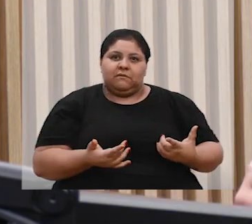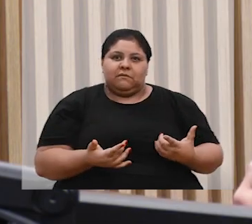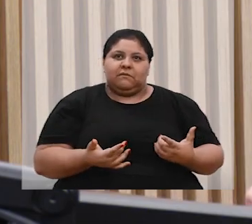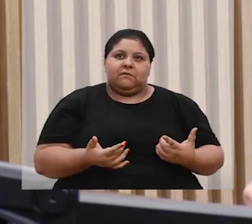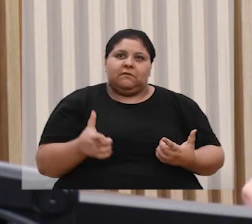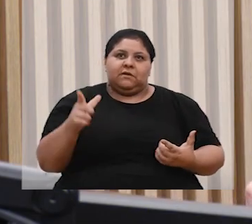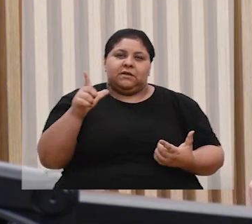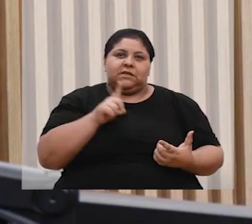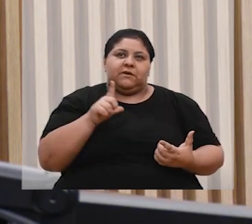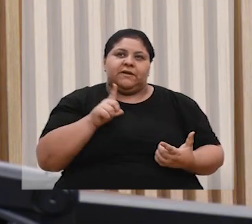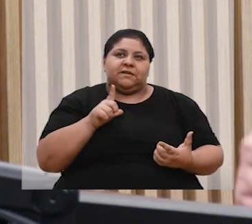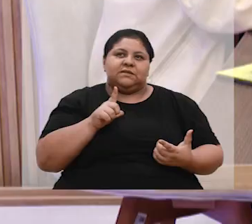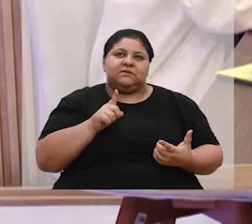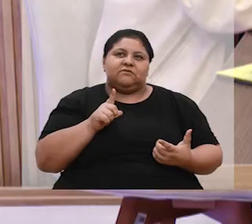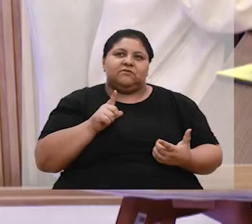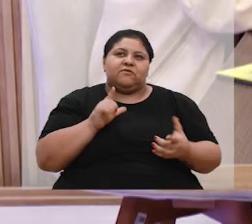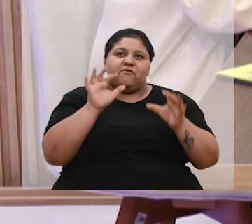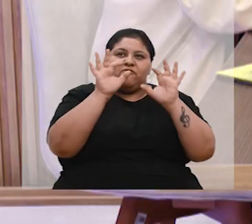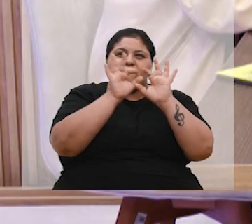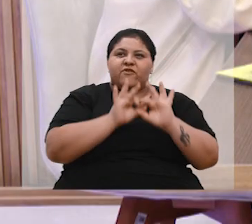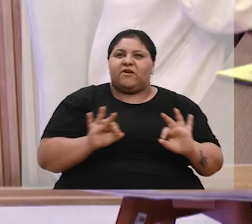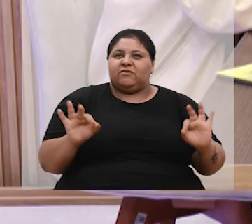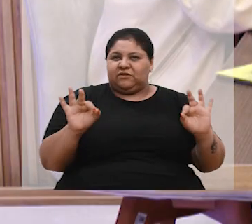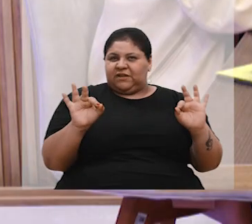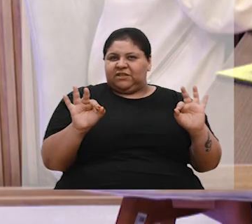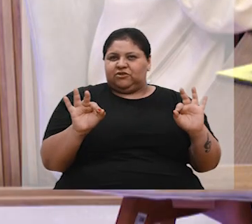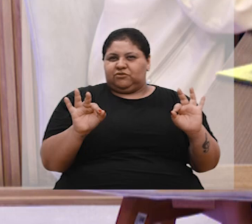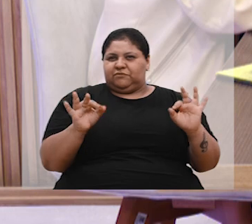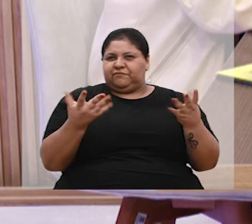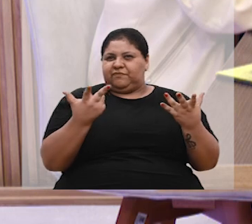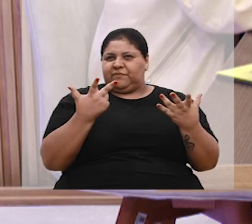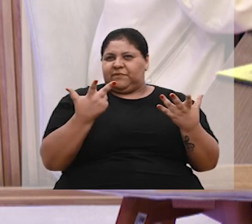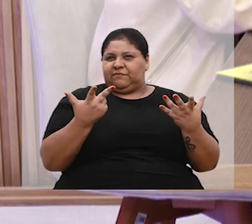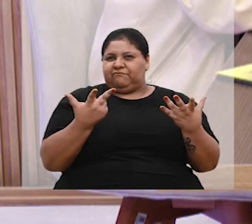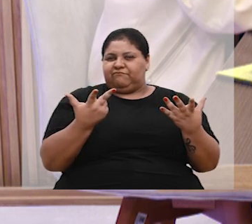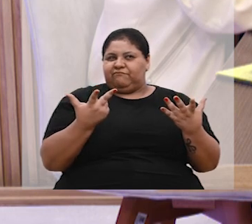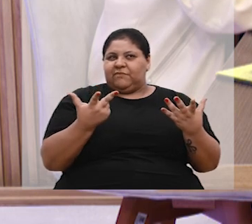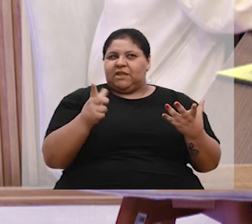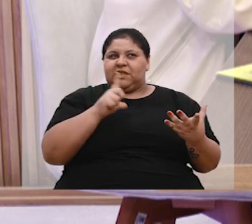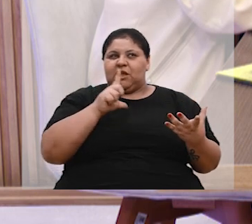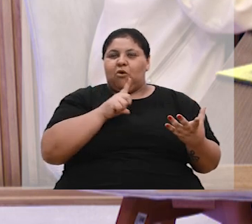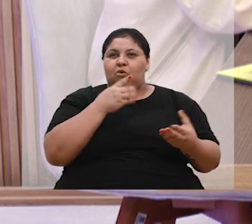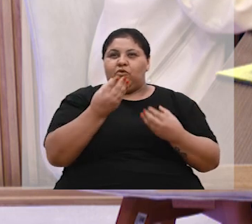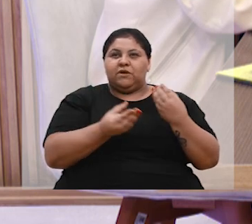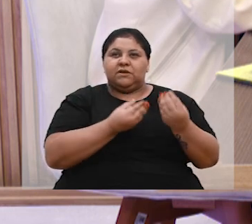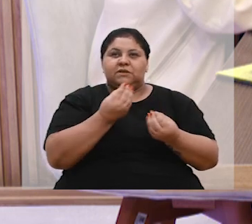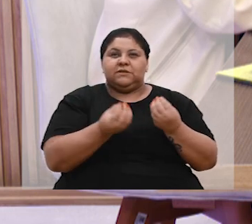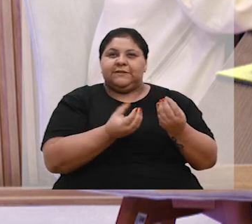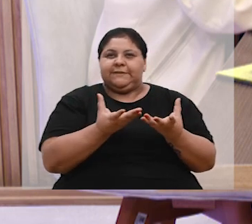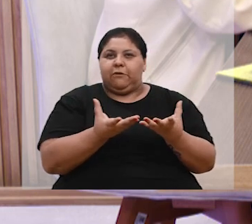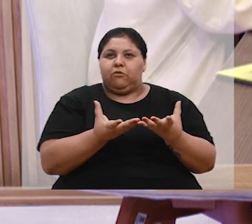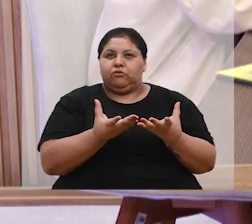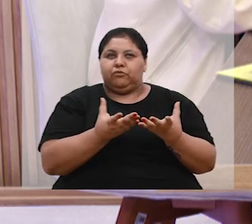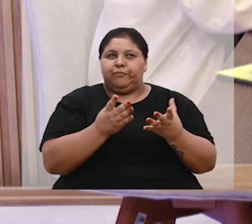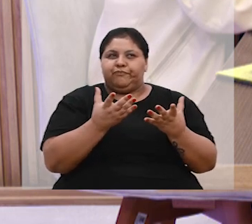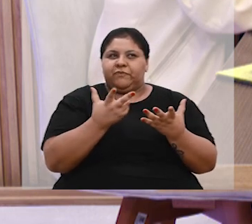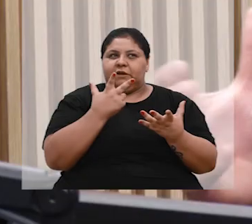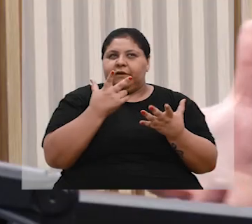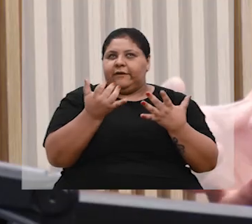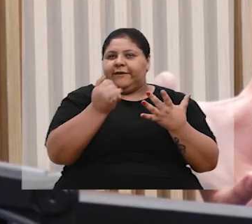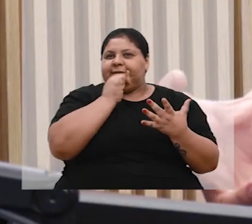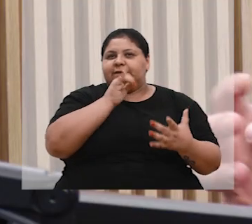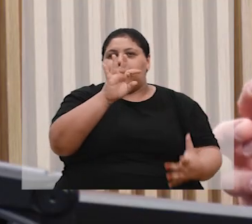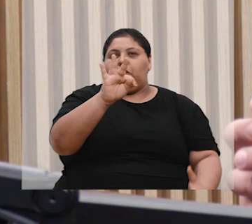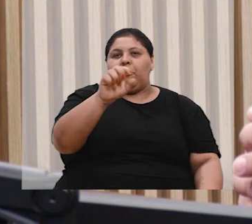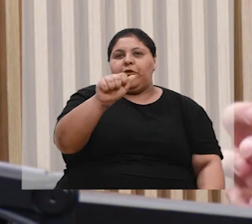daquilo. Não é tão superficial assim, né? Não é tão tátil, né? Imagino. Não é tão tátil, não é tão